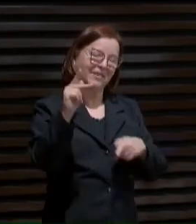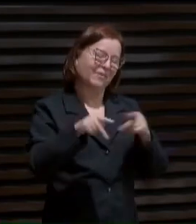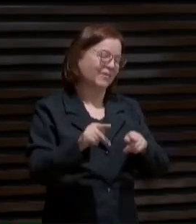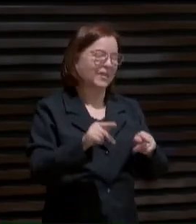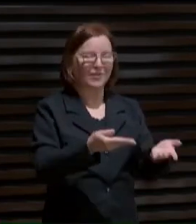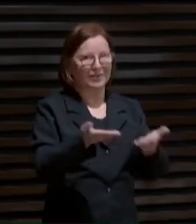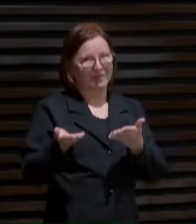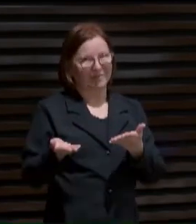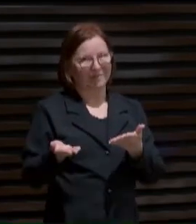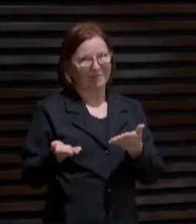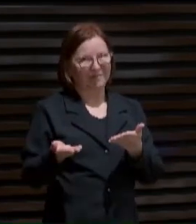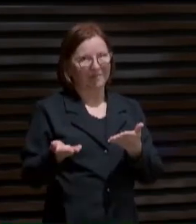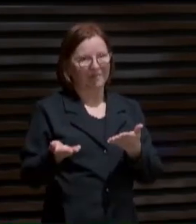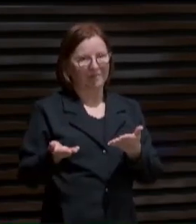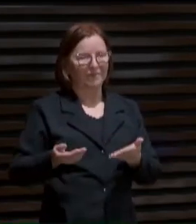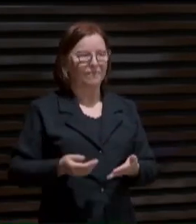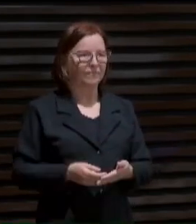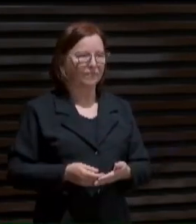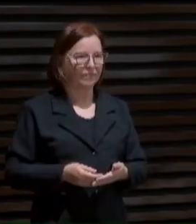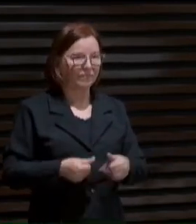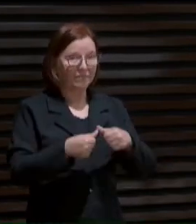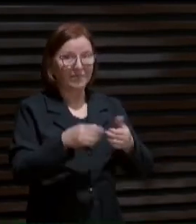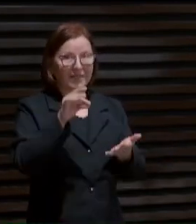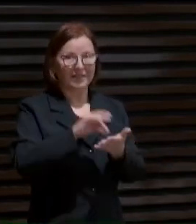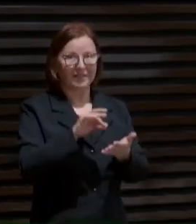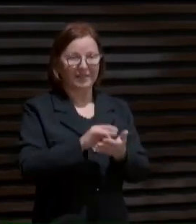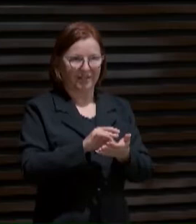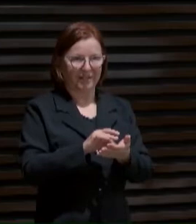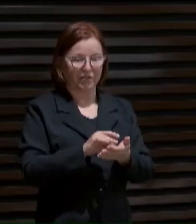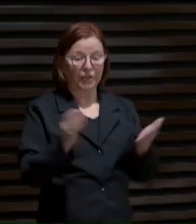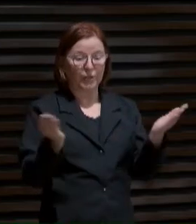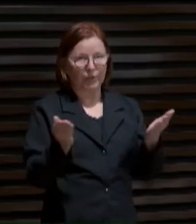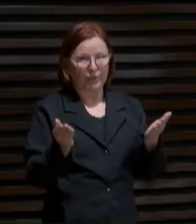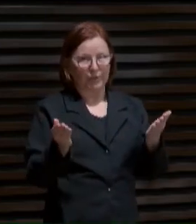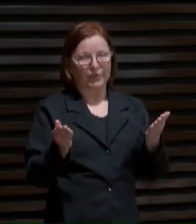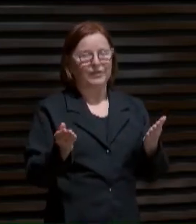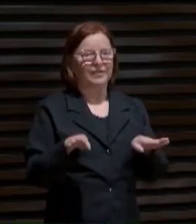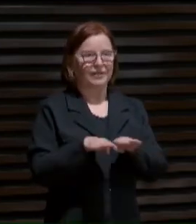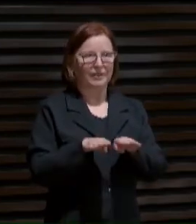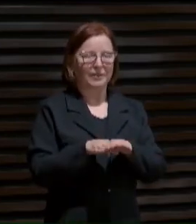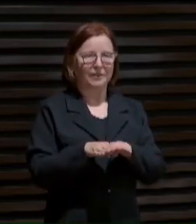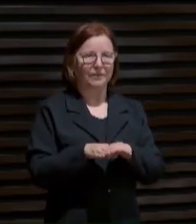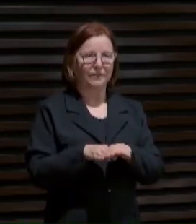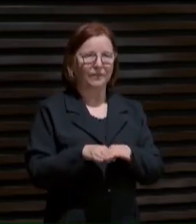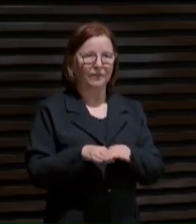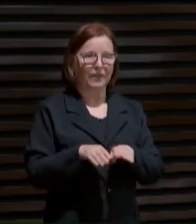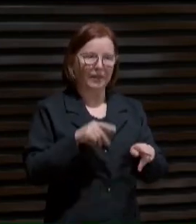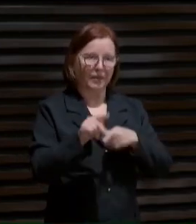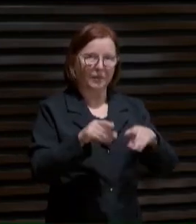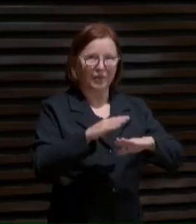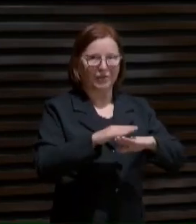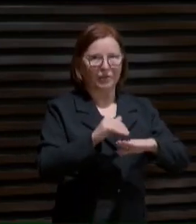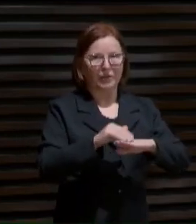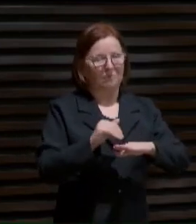receberam e essa é a realidade dos nossos dias também aqueles que nominalmente são